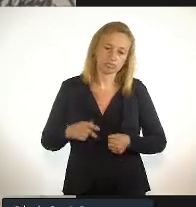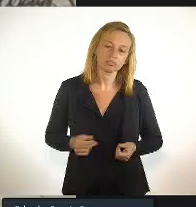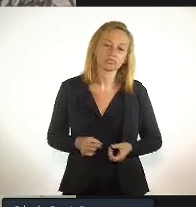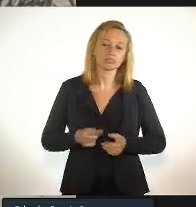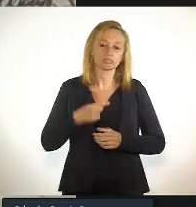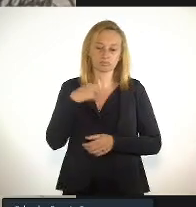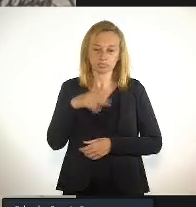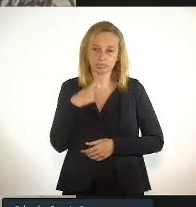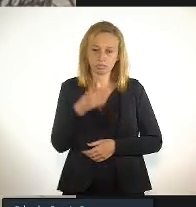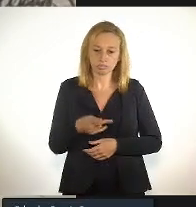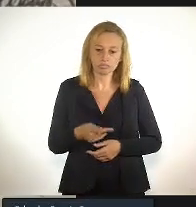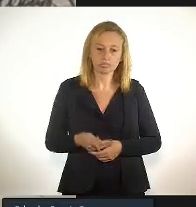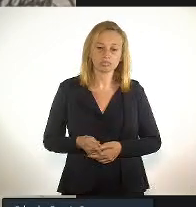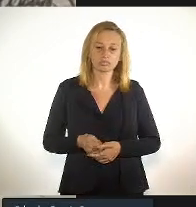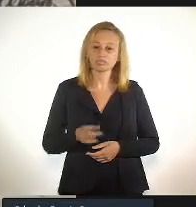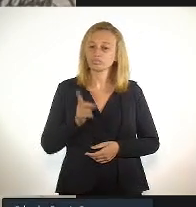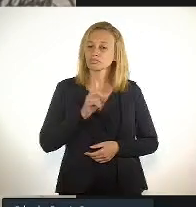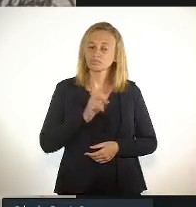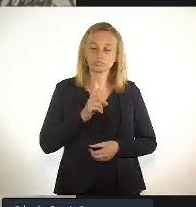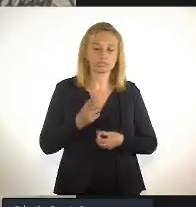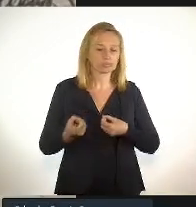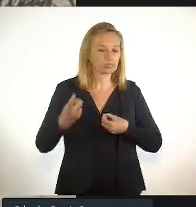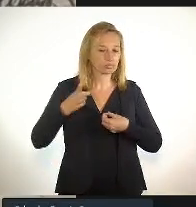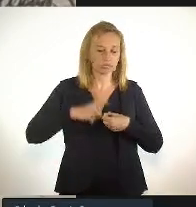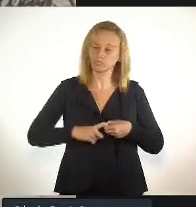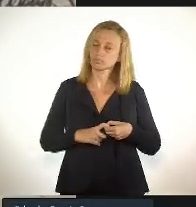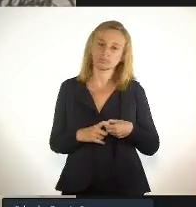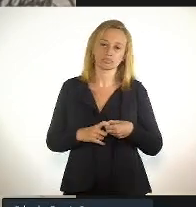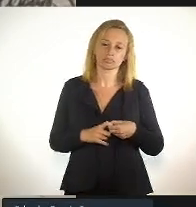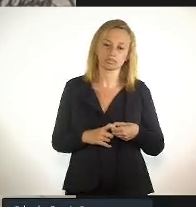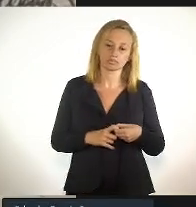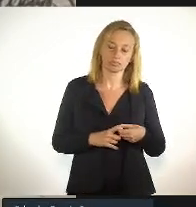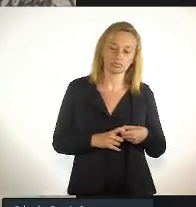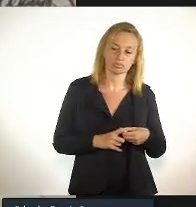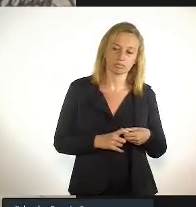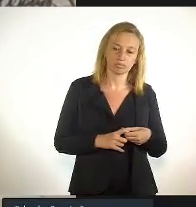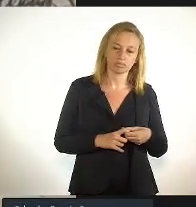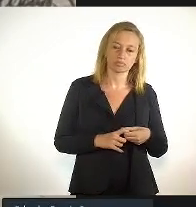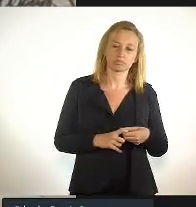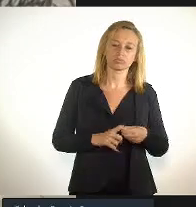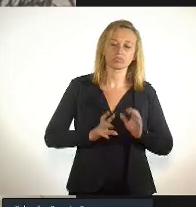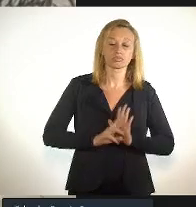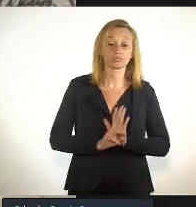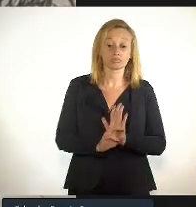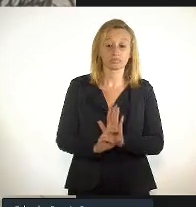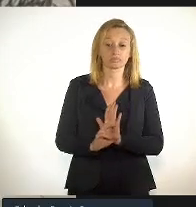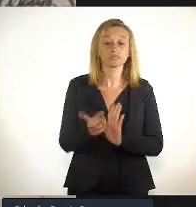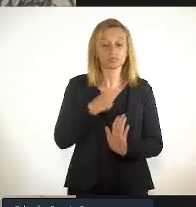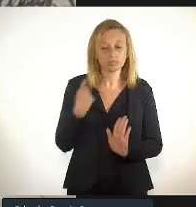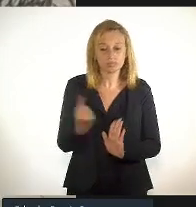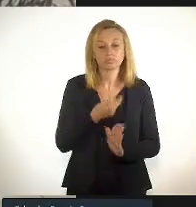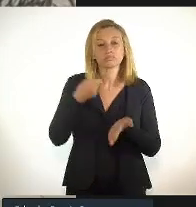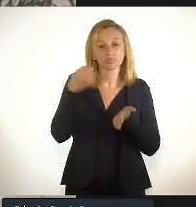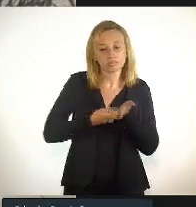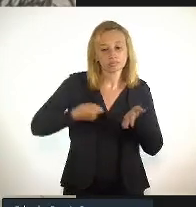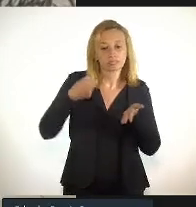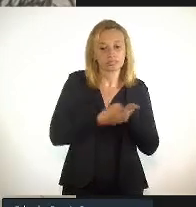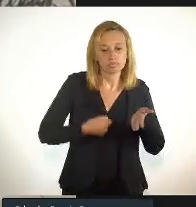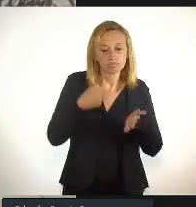afirmar que não daremos um passo atrás diante do que representa a nossa luta